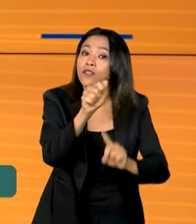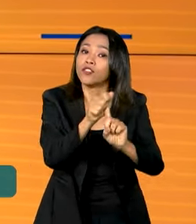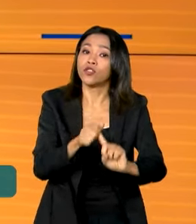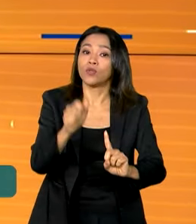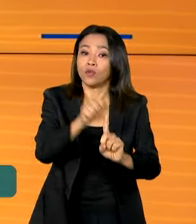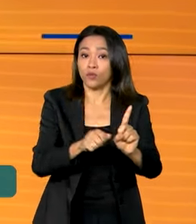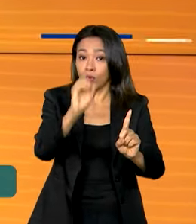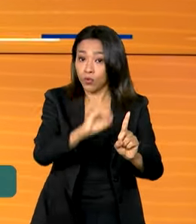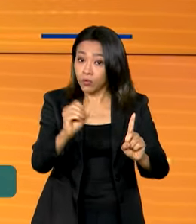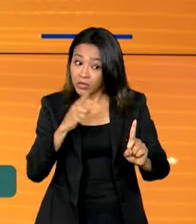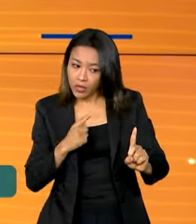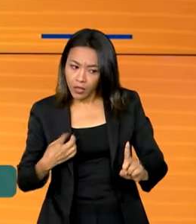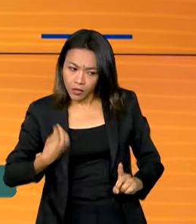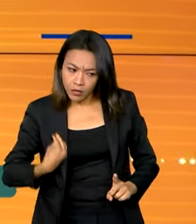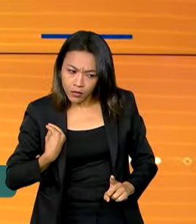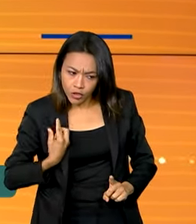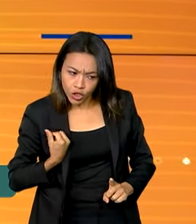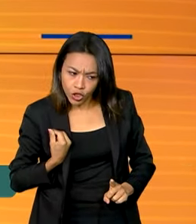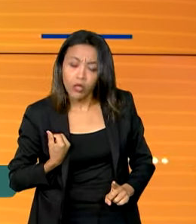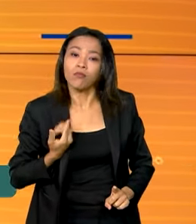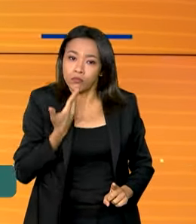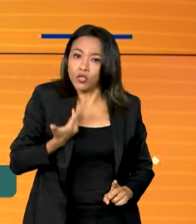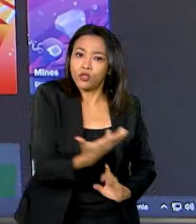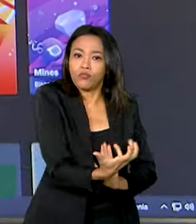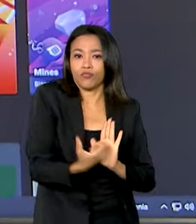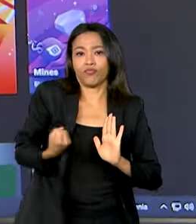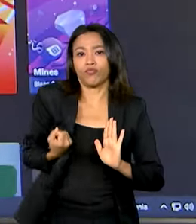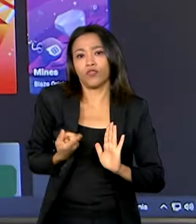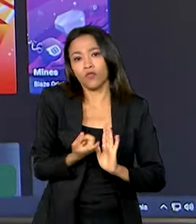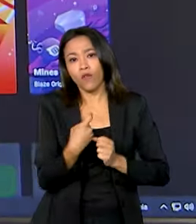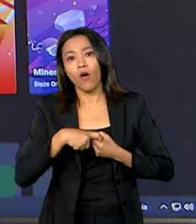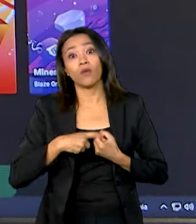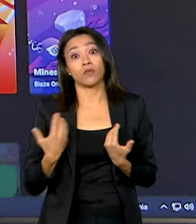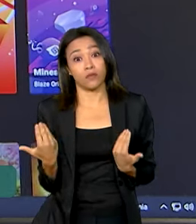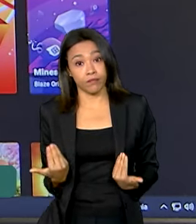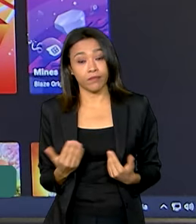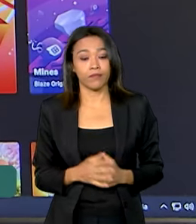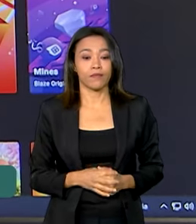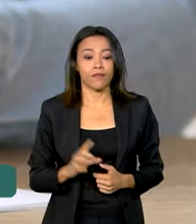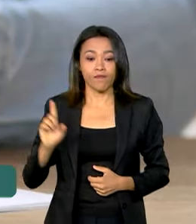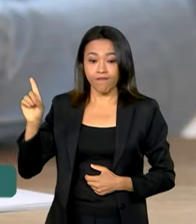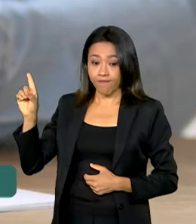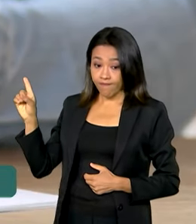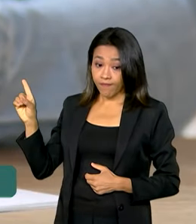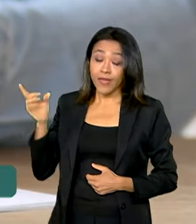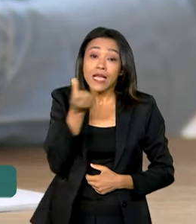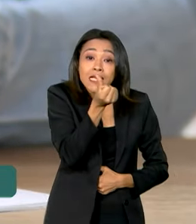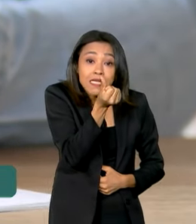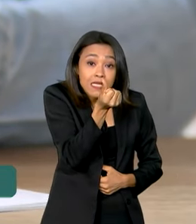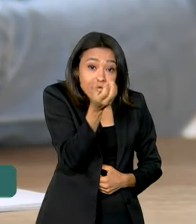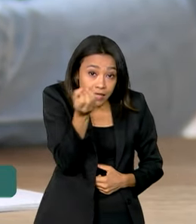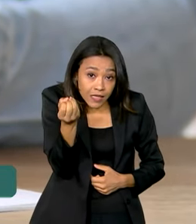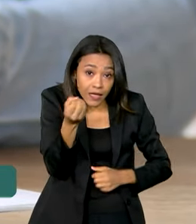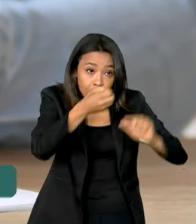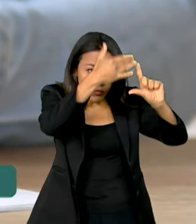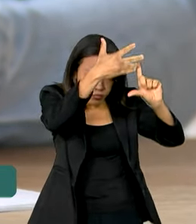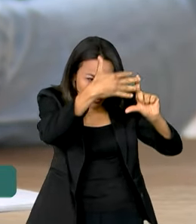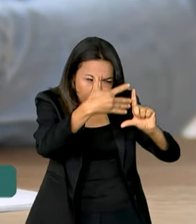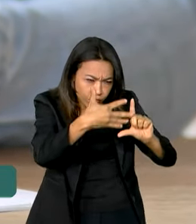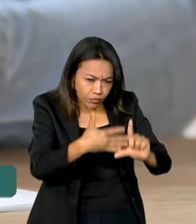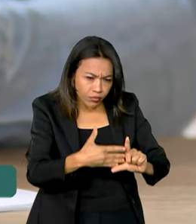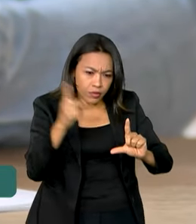saldo disponível E pedir a restituição dos valores até 600 sites de aplicativos de apostas